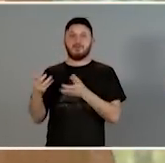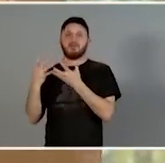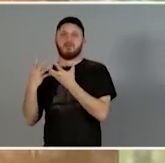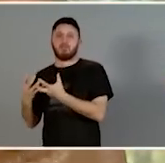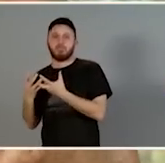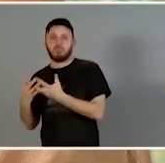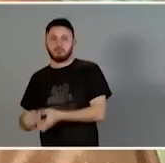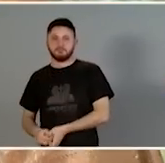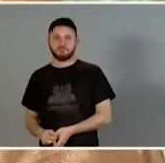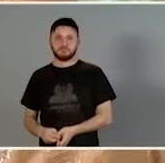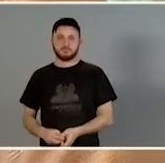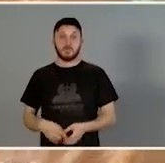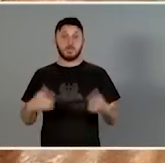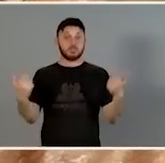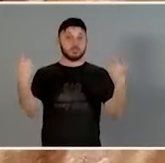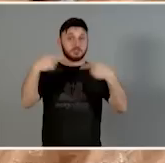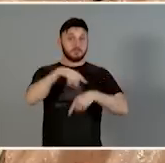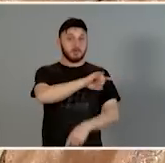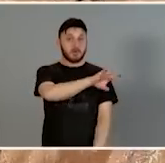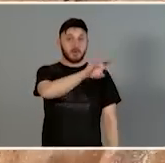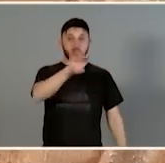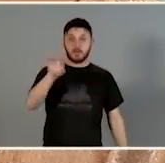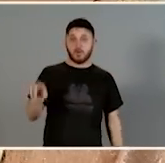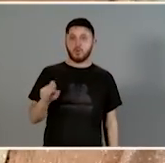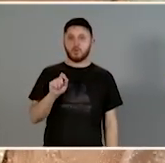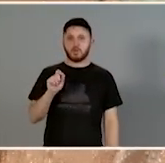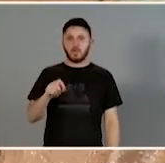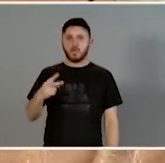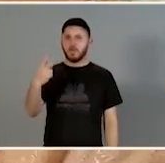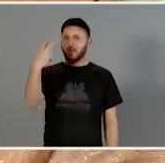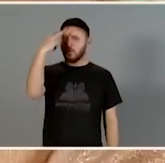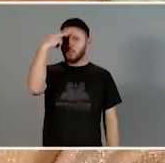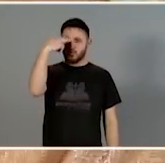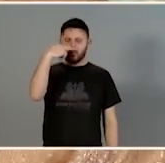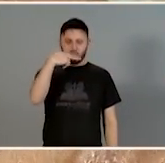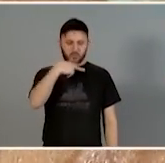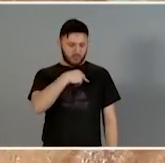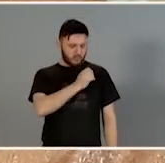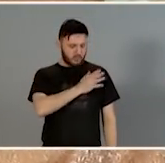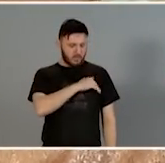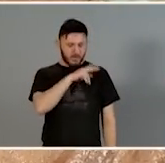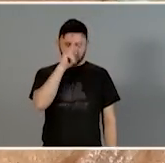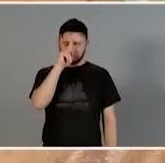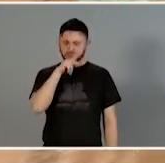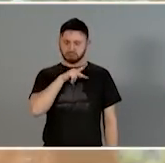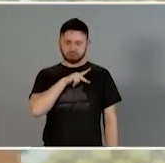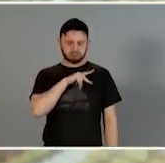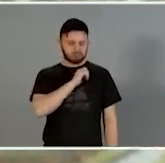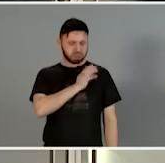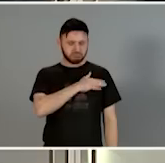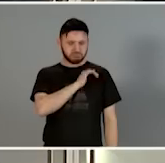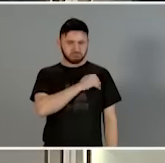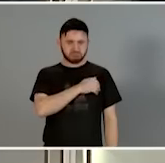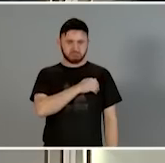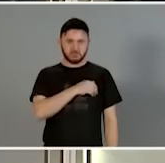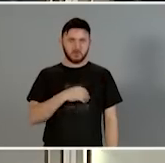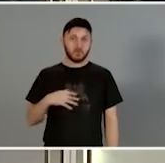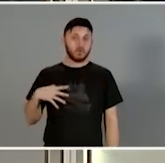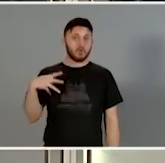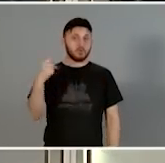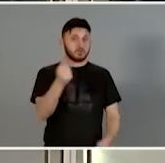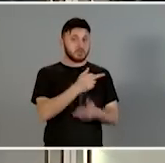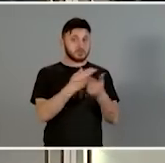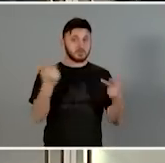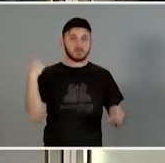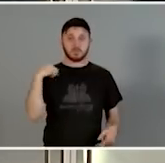E eu desafiava cada um a olhar para dentro de si mesmo. Nem tudo o que levamos é cruz,